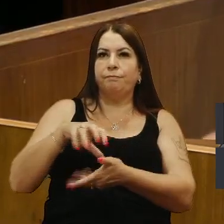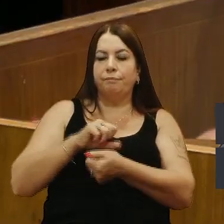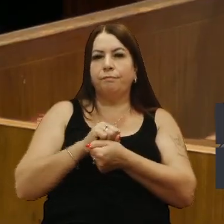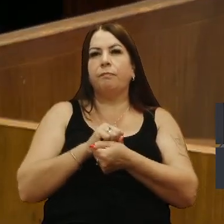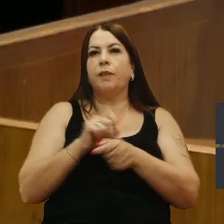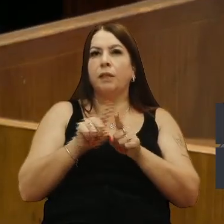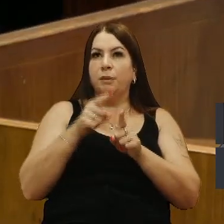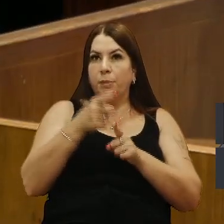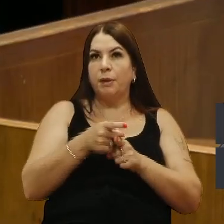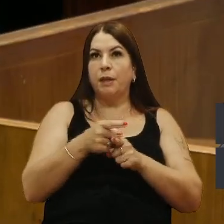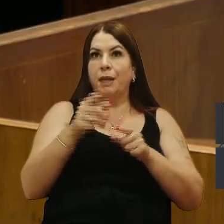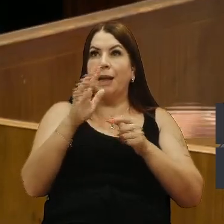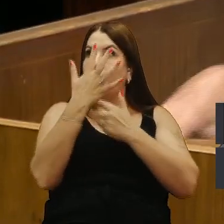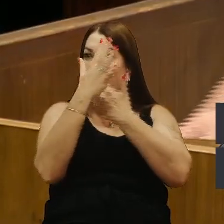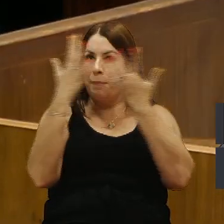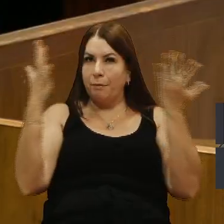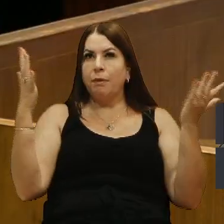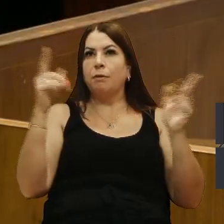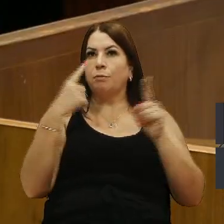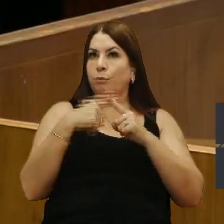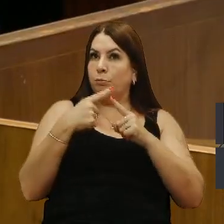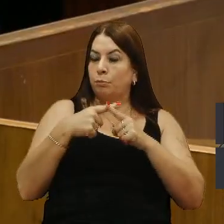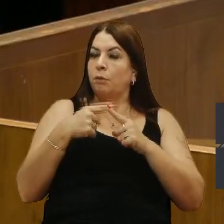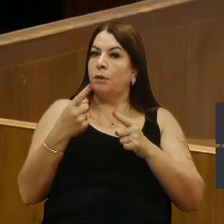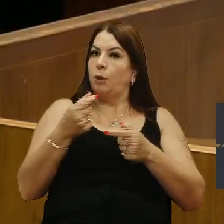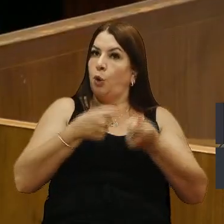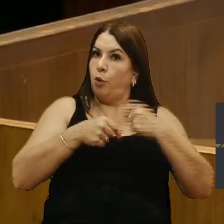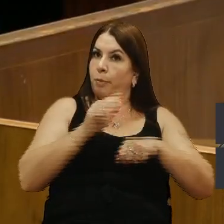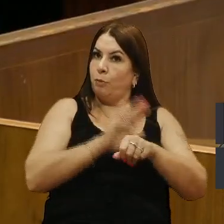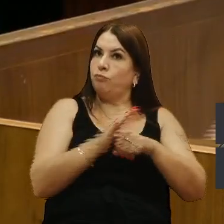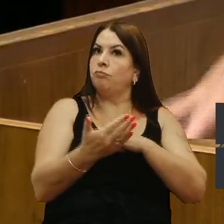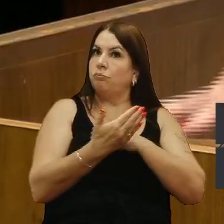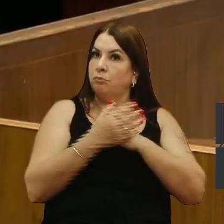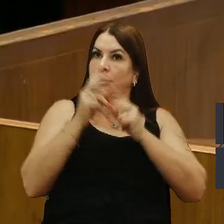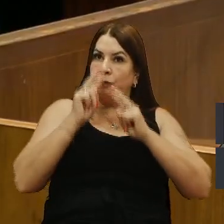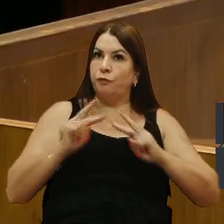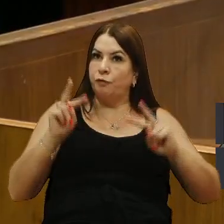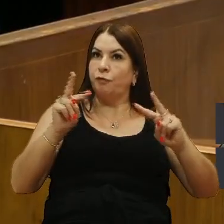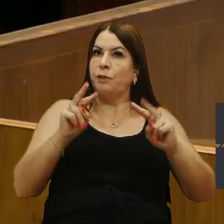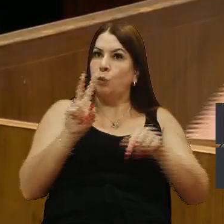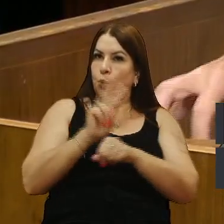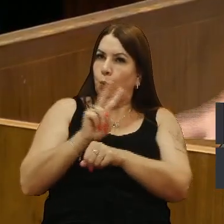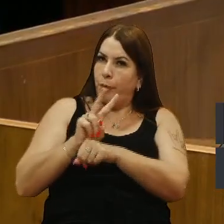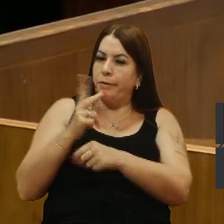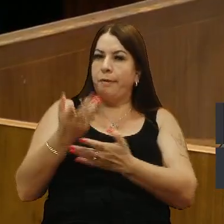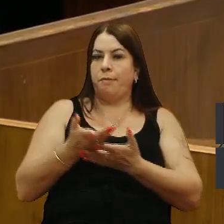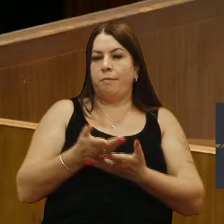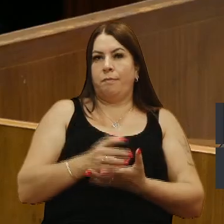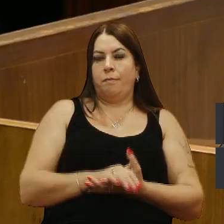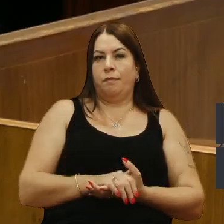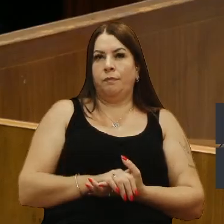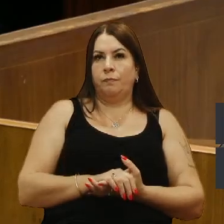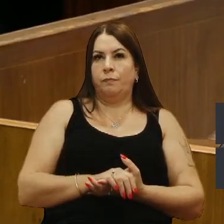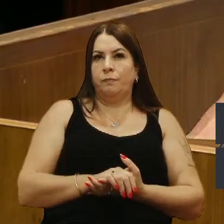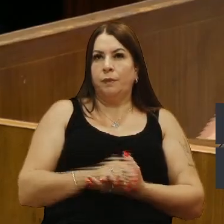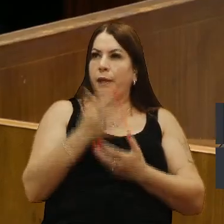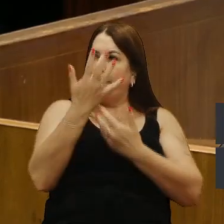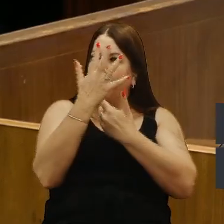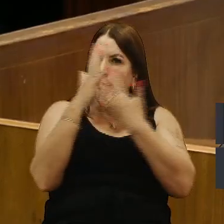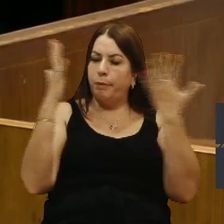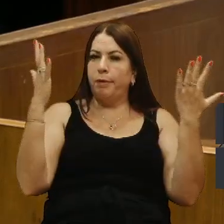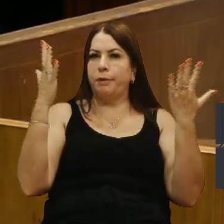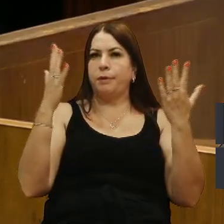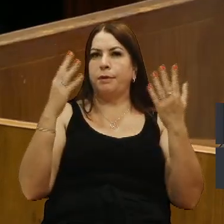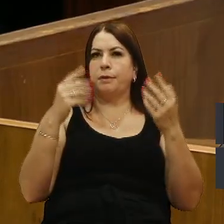sustentabilidade ambiental, porque também a economia solidária visa preservar a natureza, o